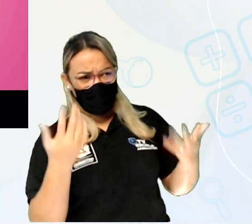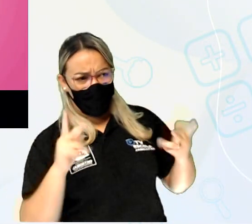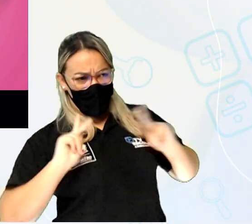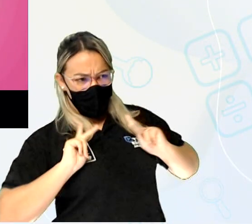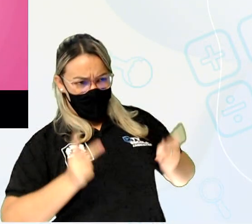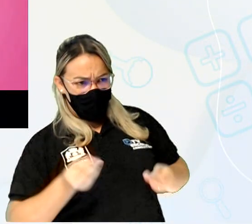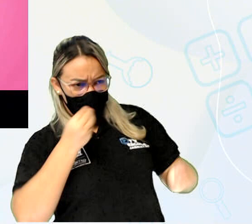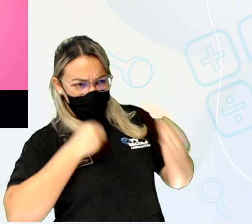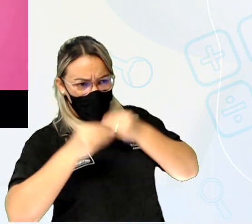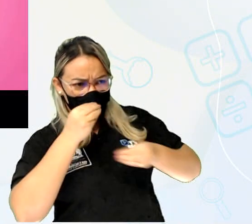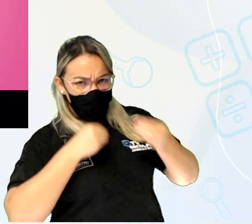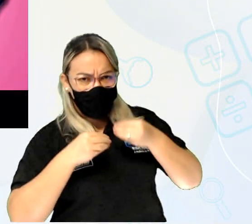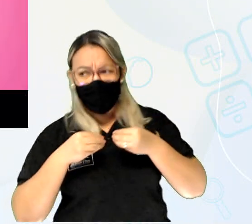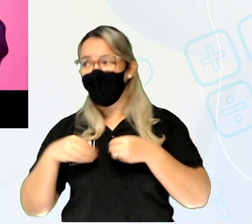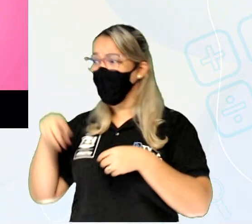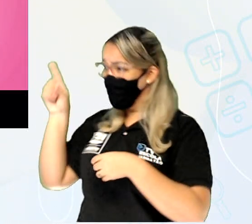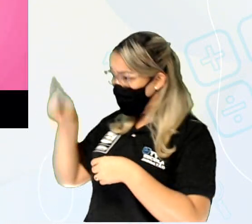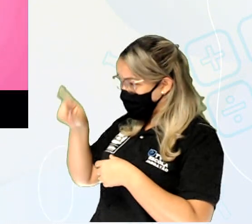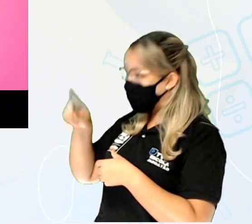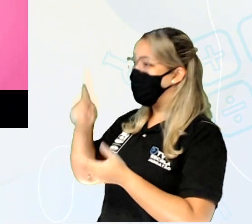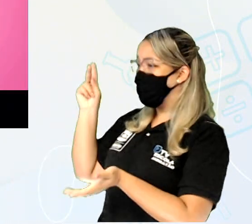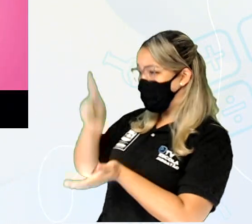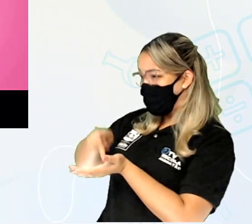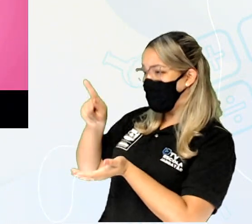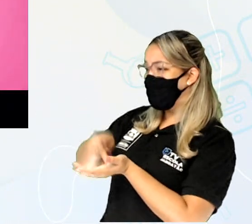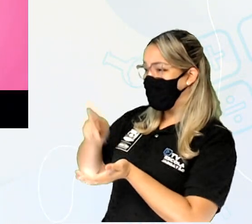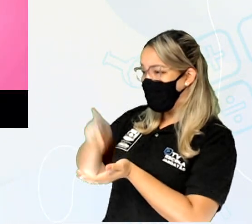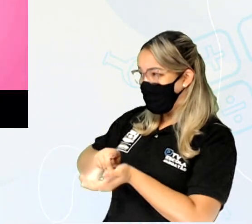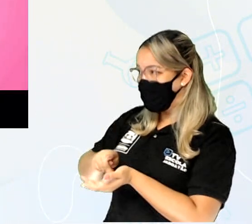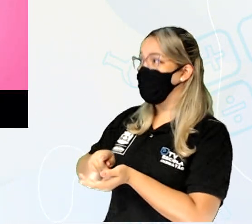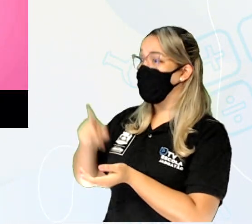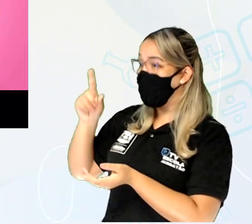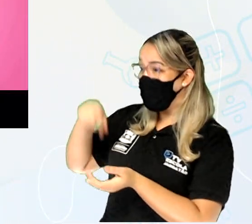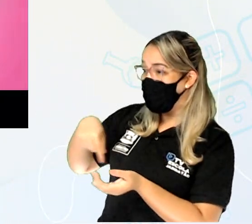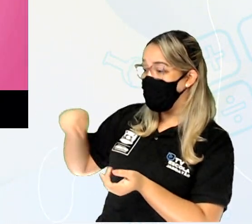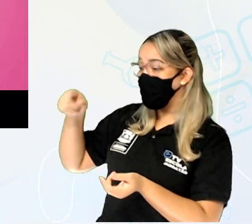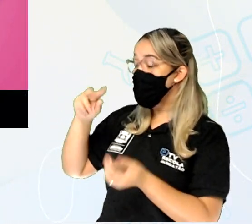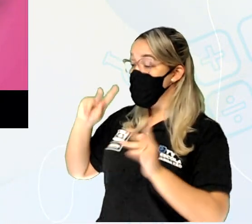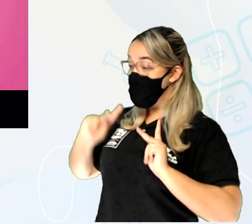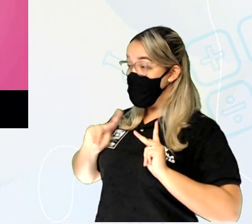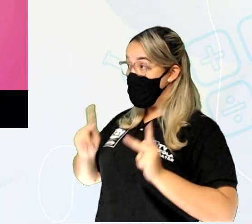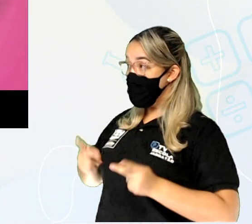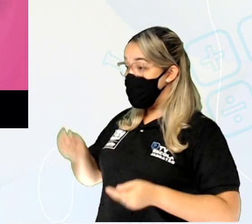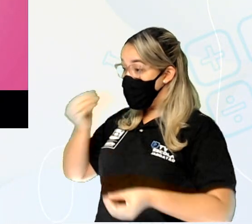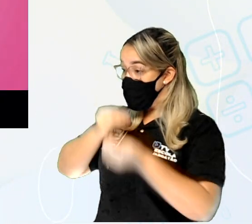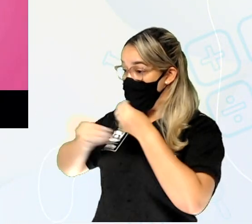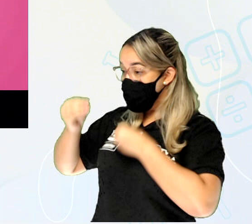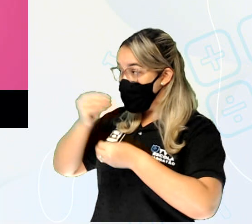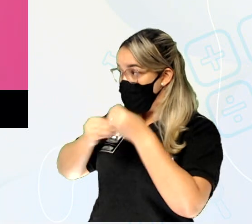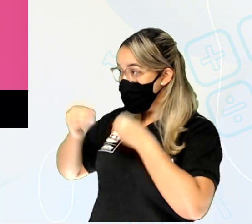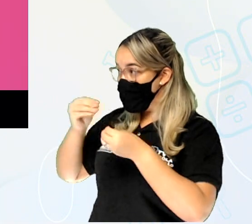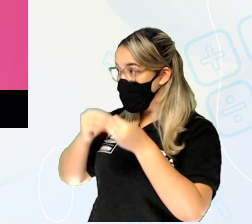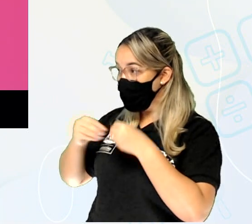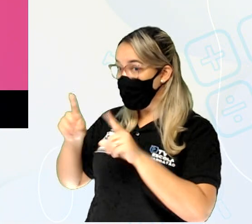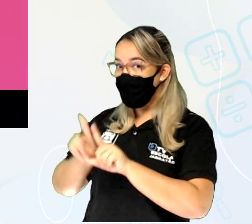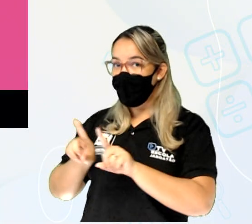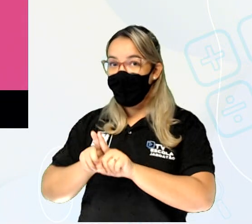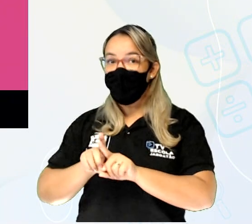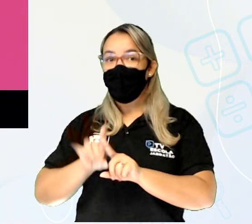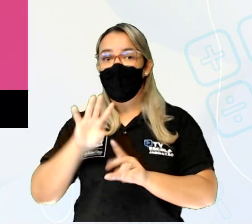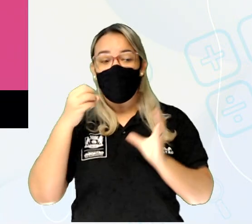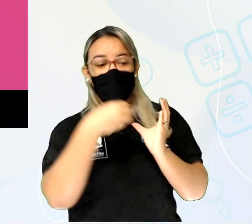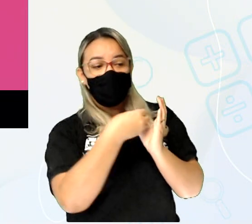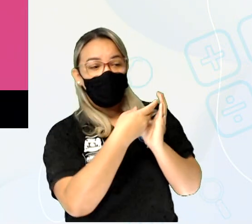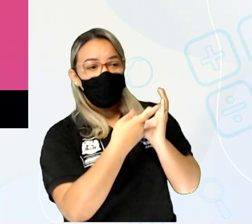e vegetais? Exato, é assim que polinizadores fazem parte de... Piqueniques! Se não